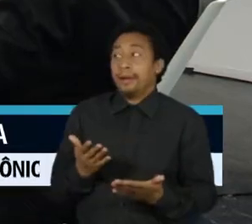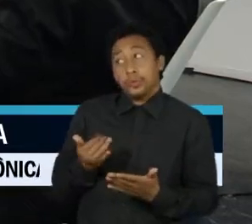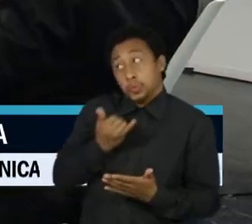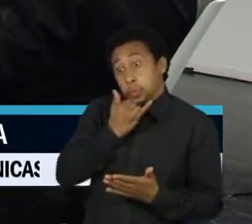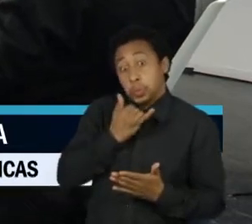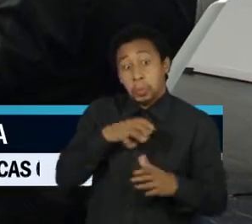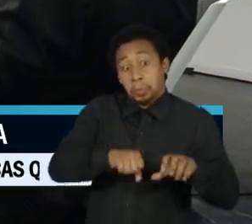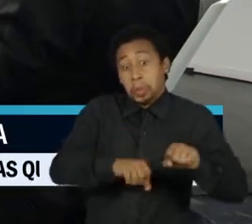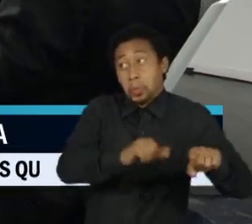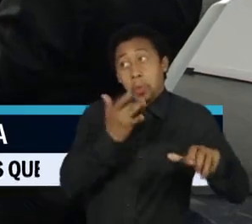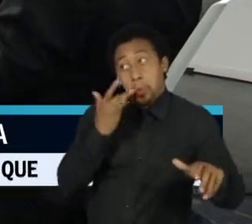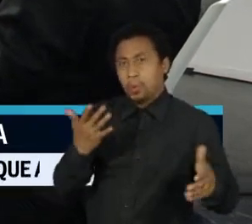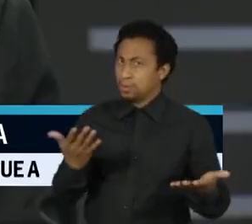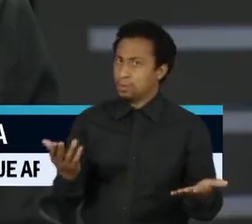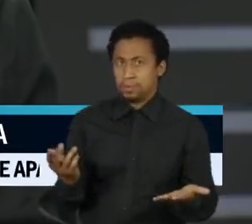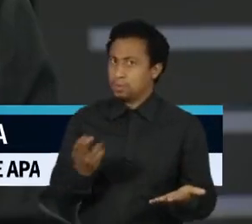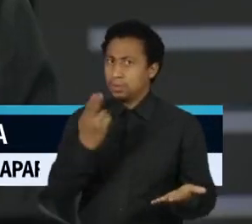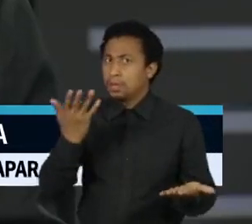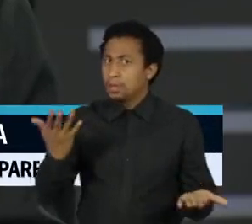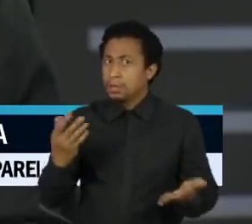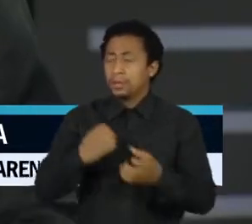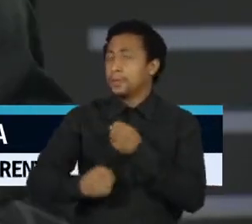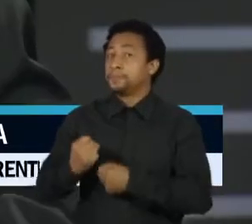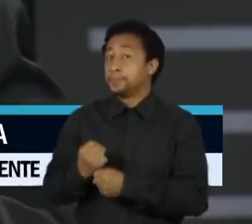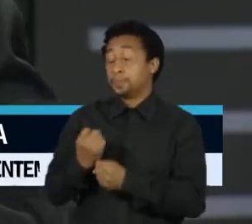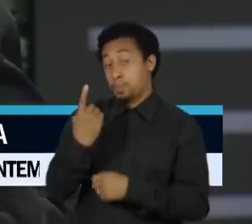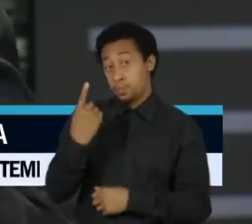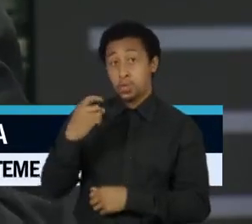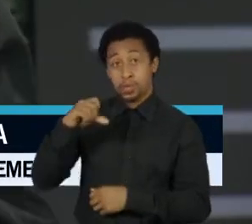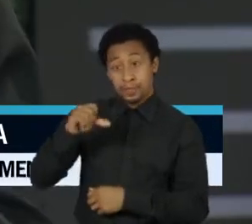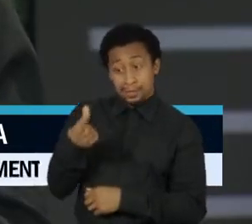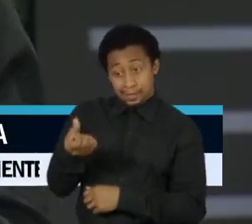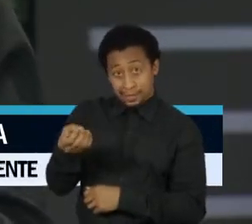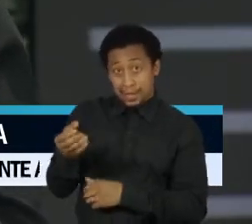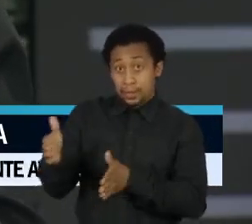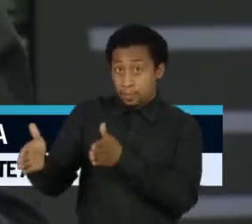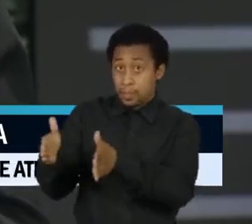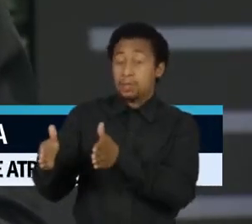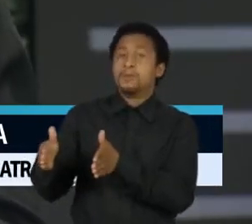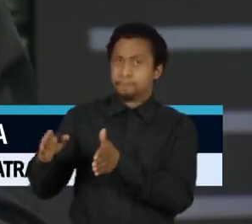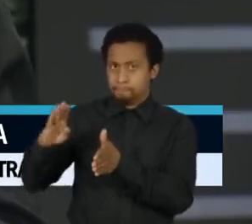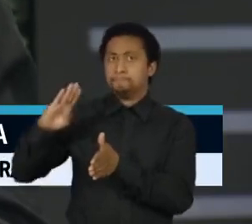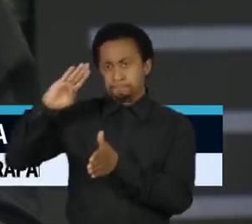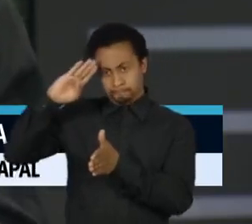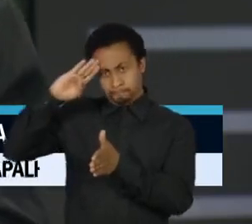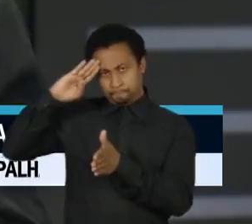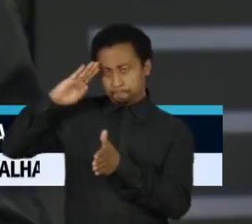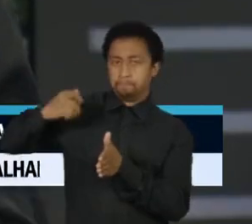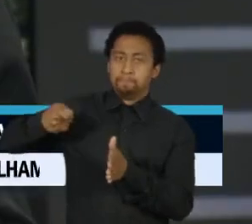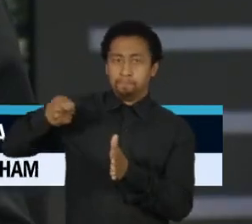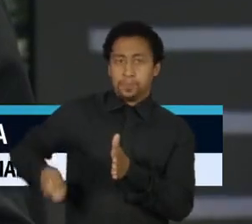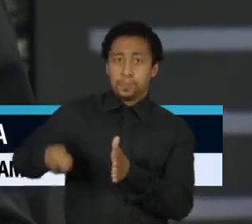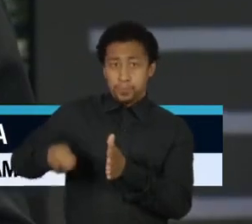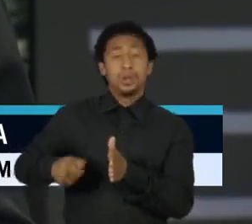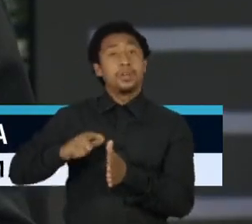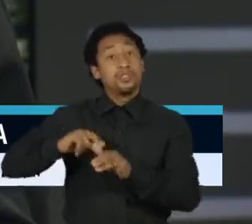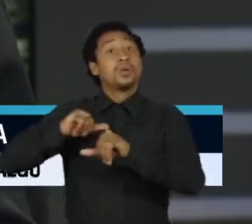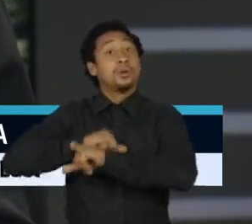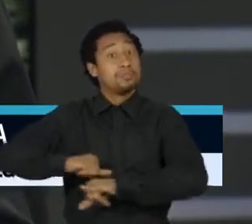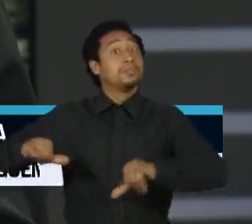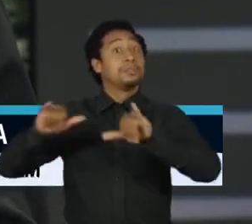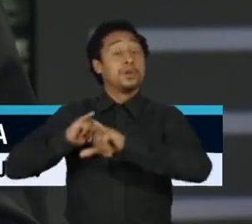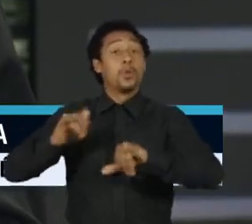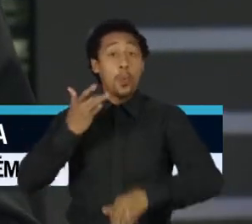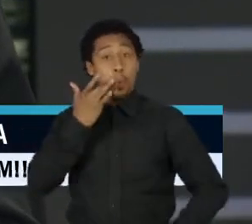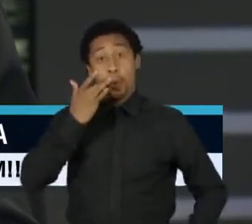colocação. Nos anos 1960, né, ainda durante um tempo ditatorial, né, havia uma campanha chamada Ouro para o Bem do